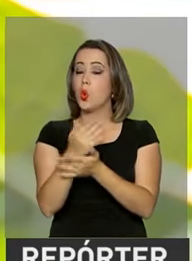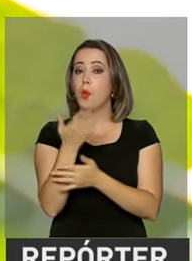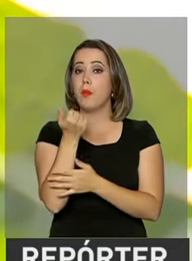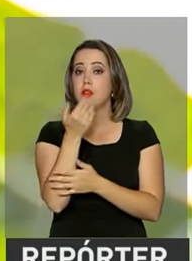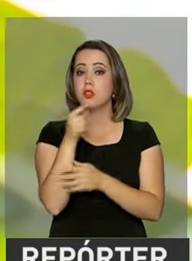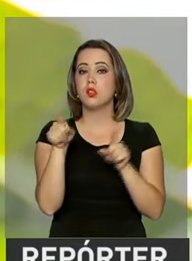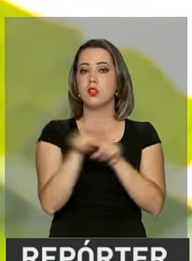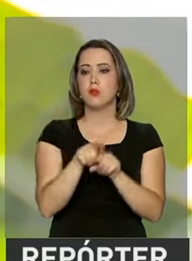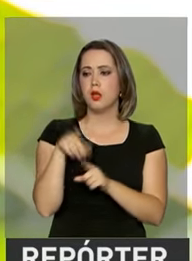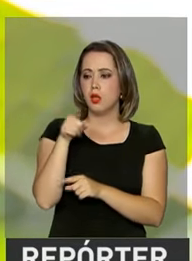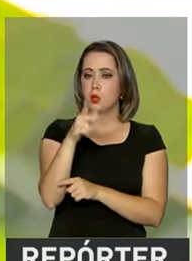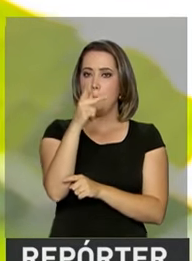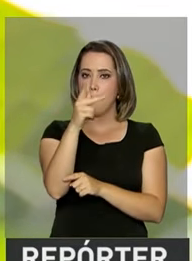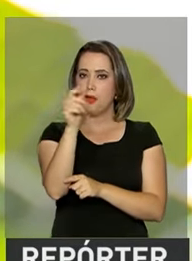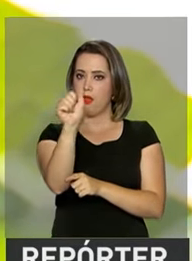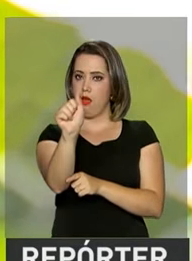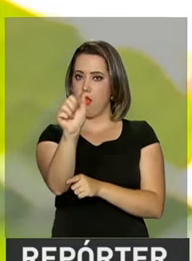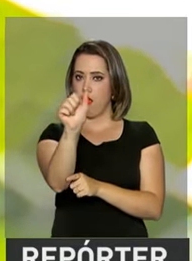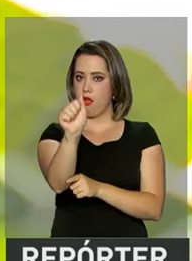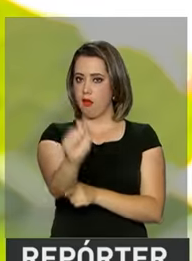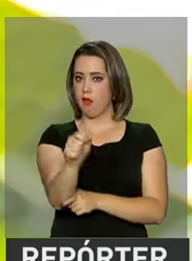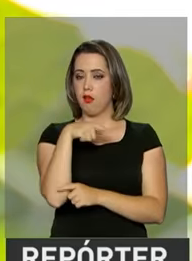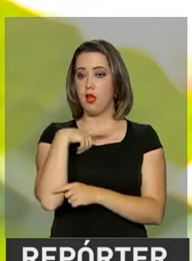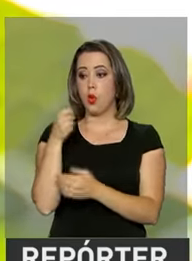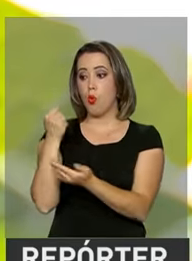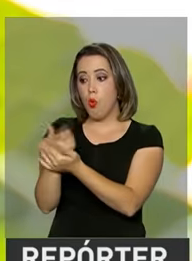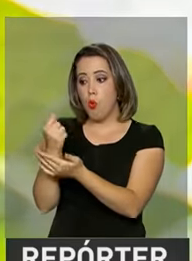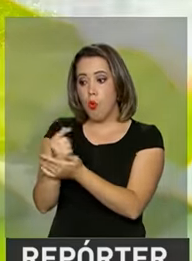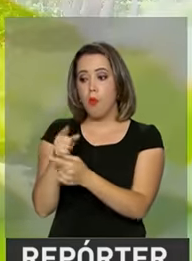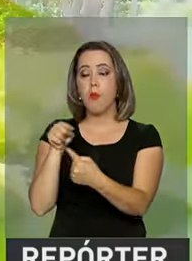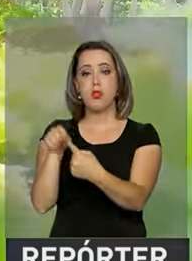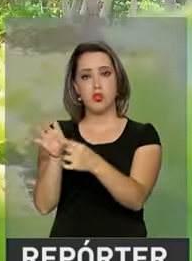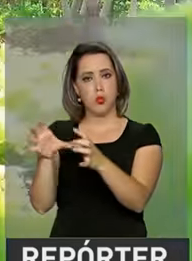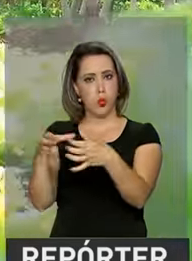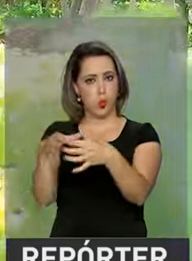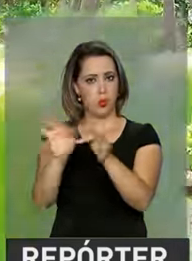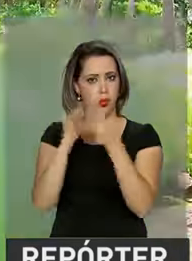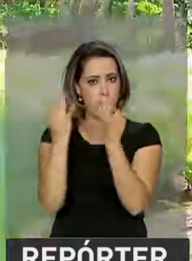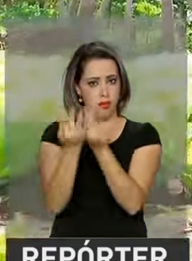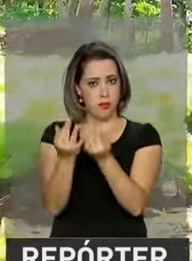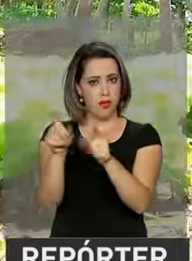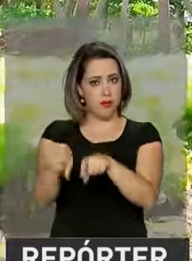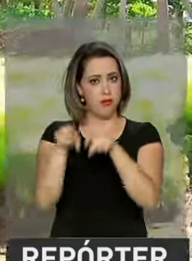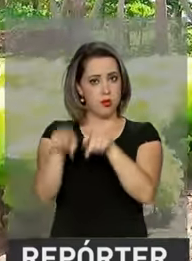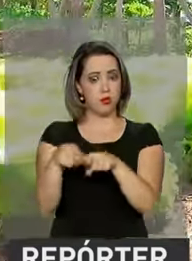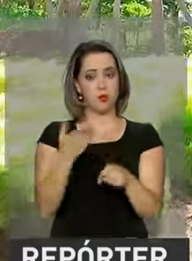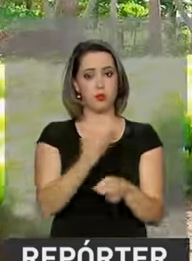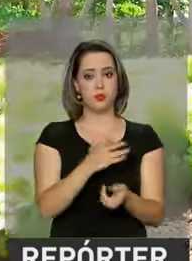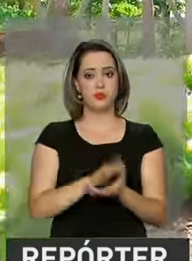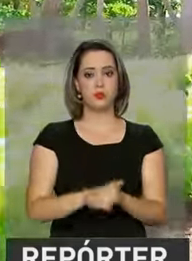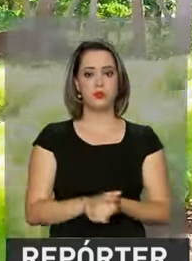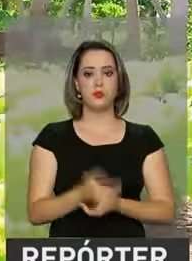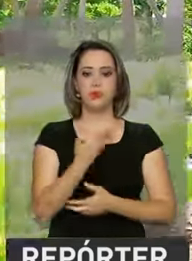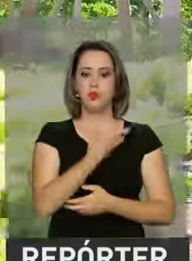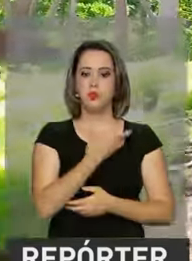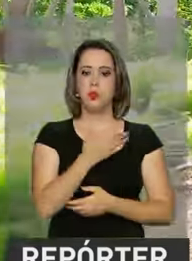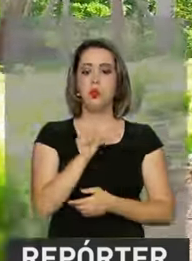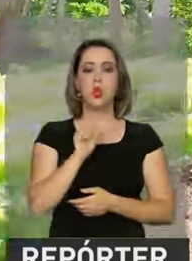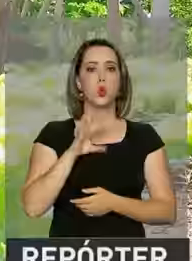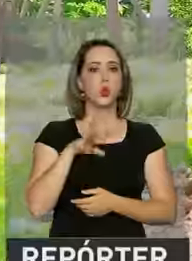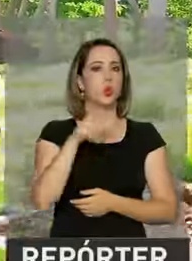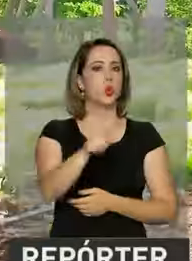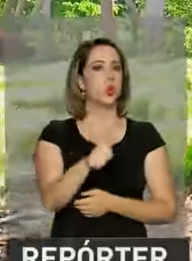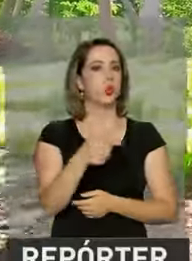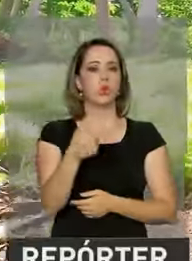que compra produtos diretamente de agricultores familiares. A produção da dona Maria Verônica é toda agroecológica